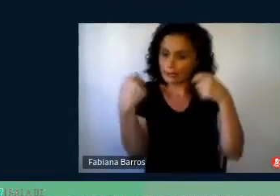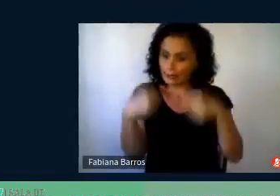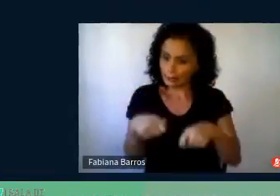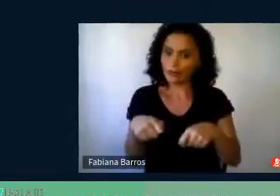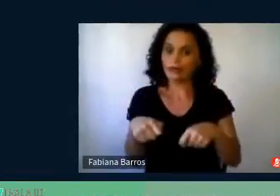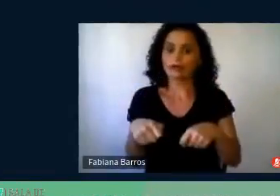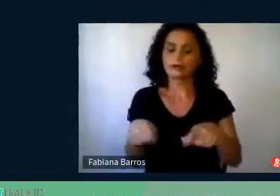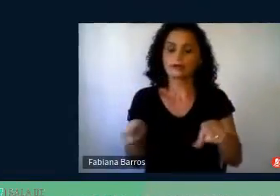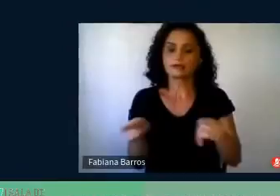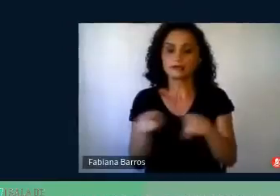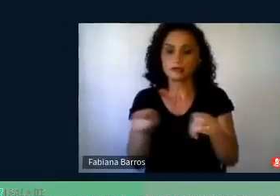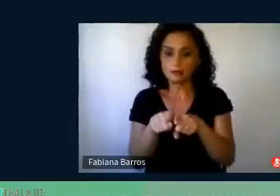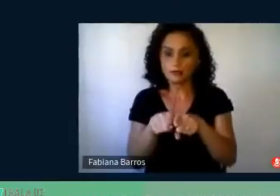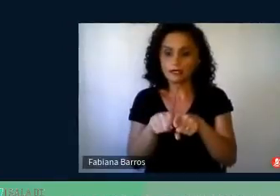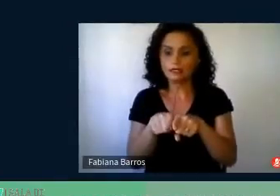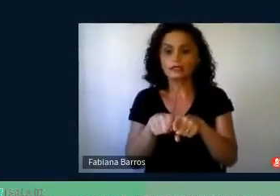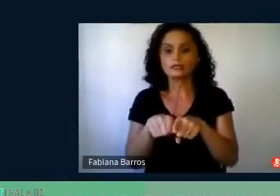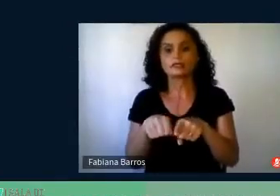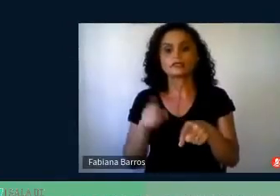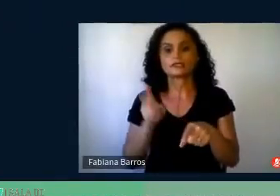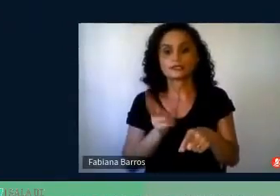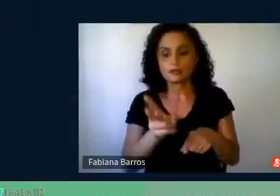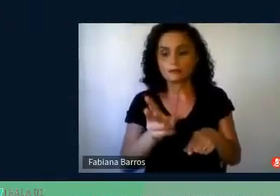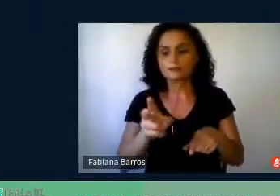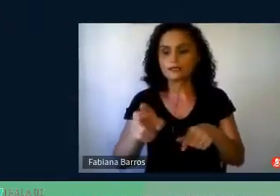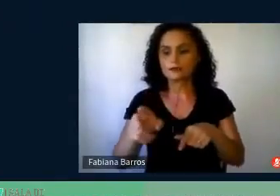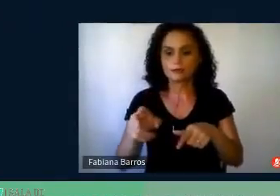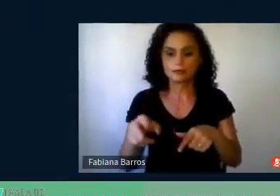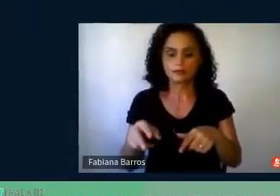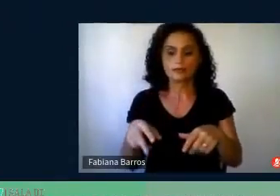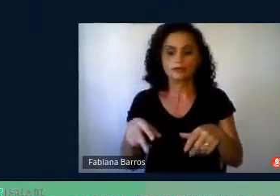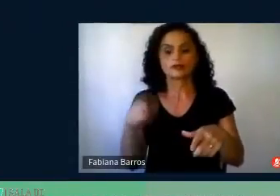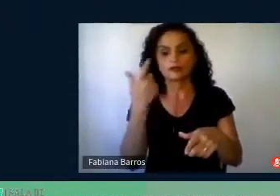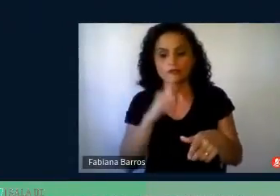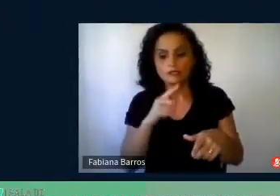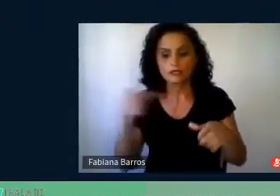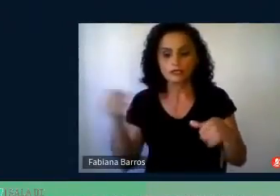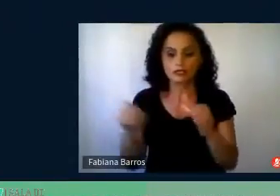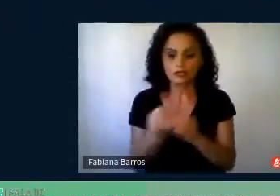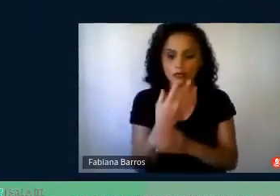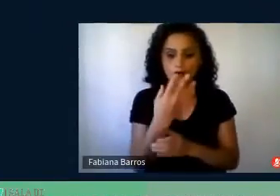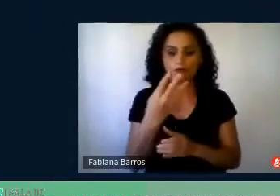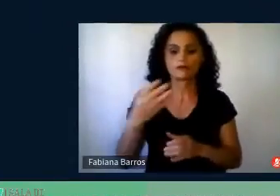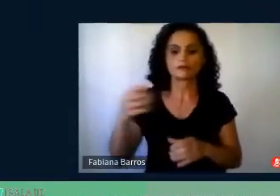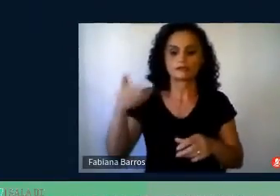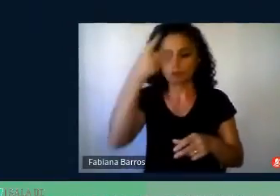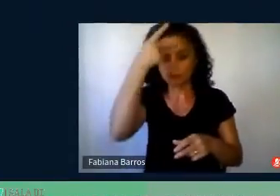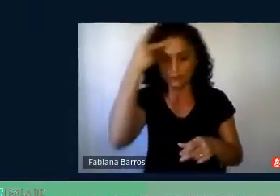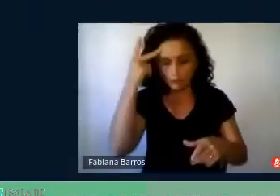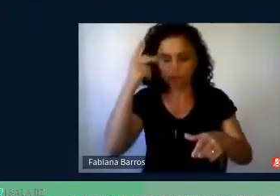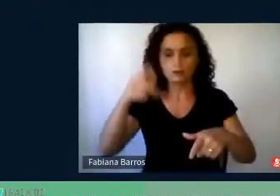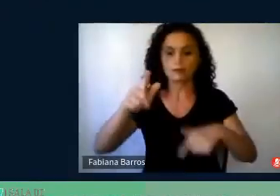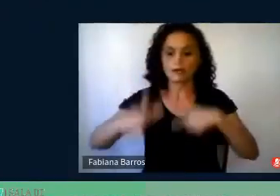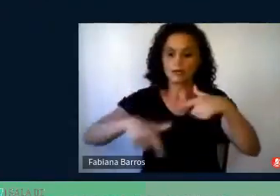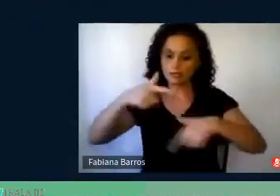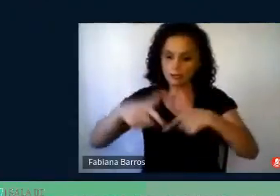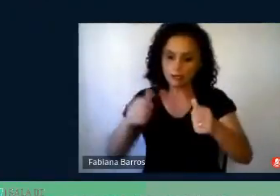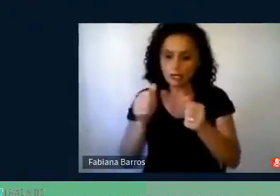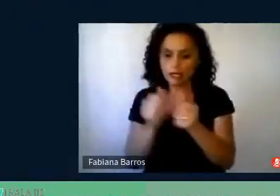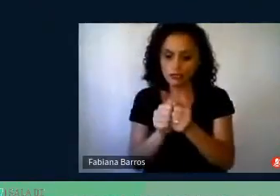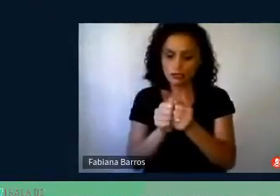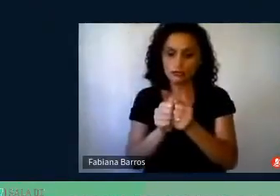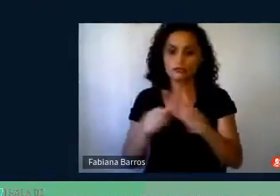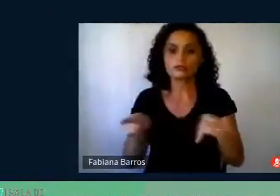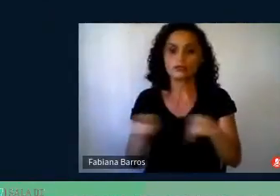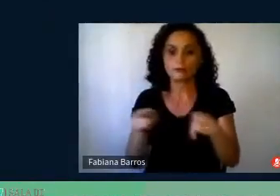de engajar mais gente, mas também não perder a coordenação desse esforço. Então, um exemplo é o Subcomitê de Saúde